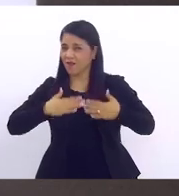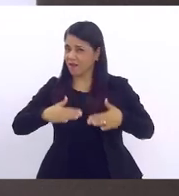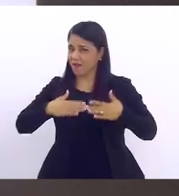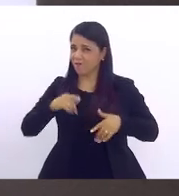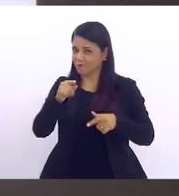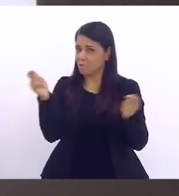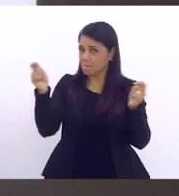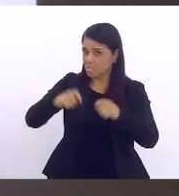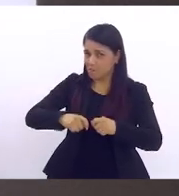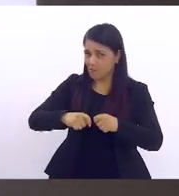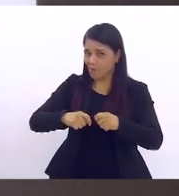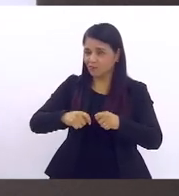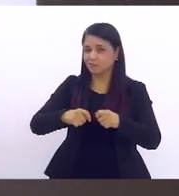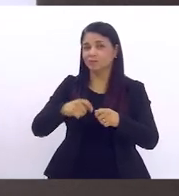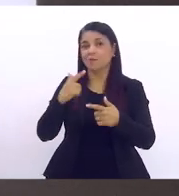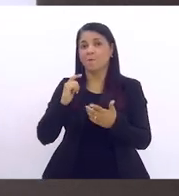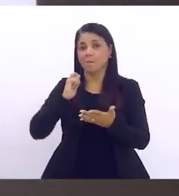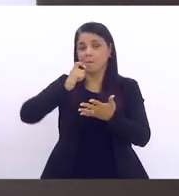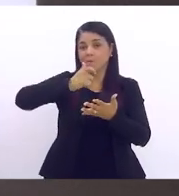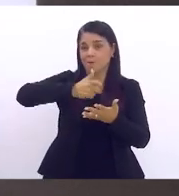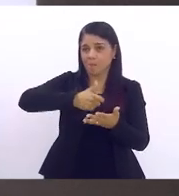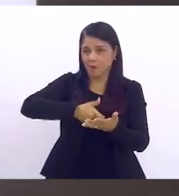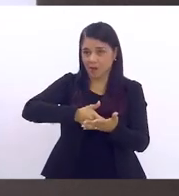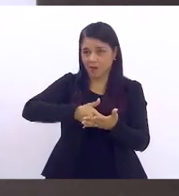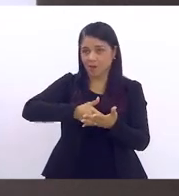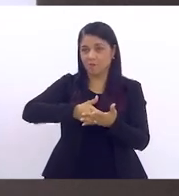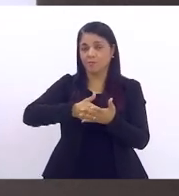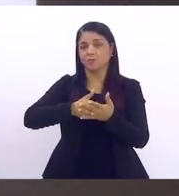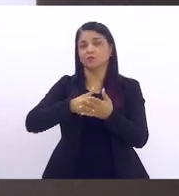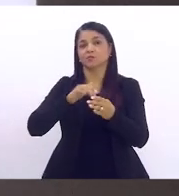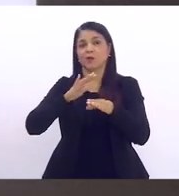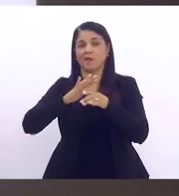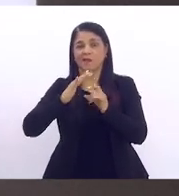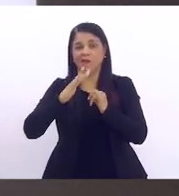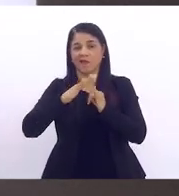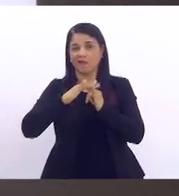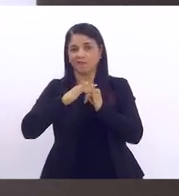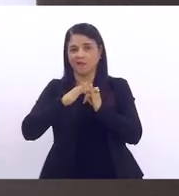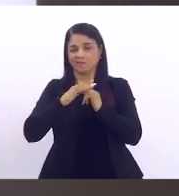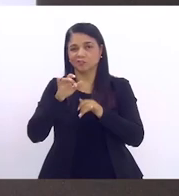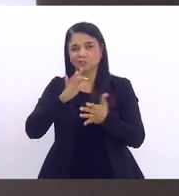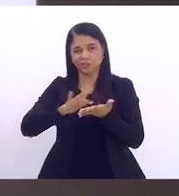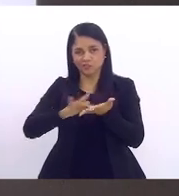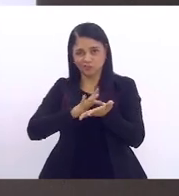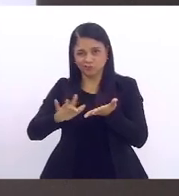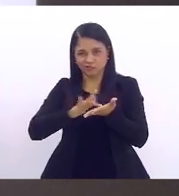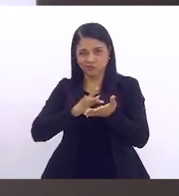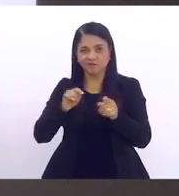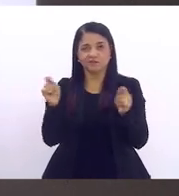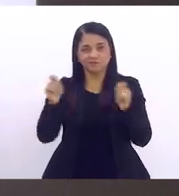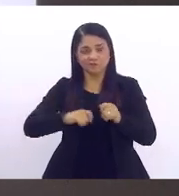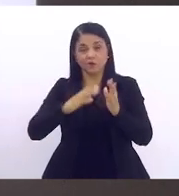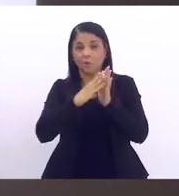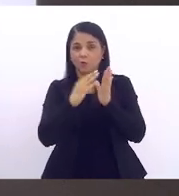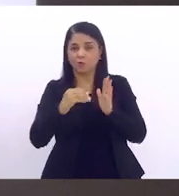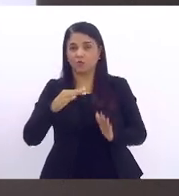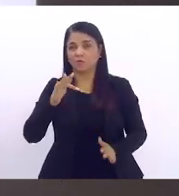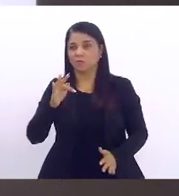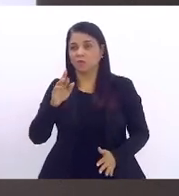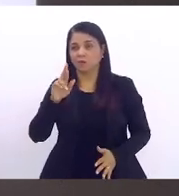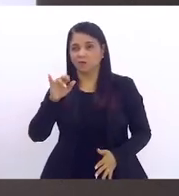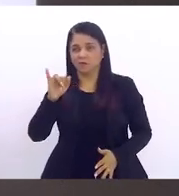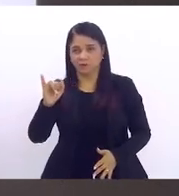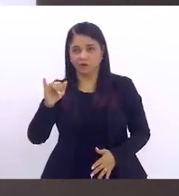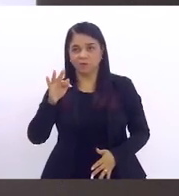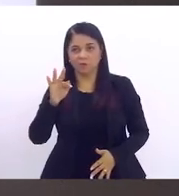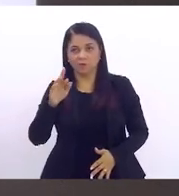você poderá fazer o pós-pagamento por meio dos nossos canais digitais com implantação do modelo free Flow os motoristas